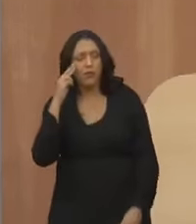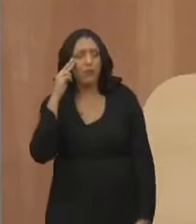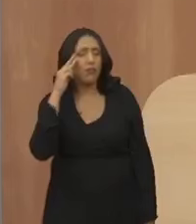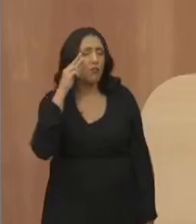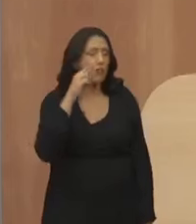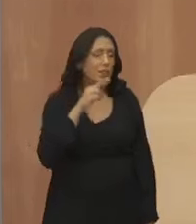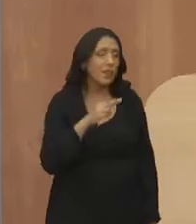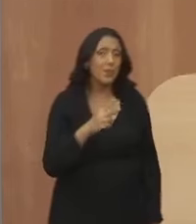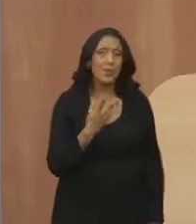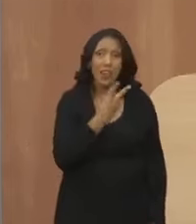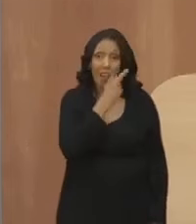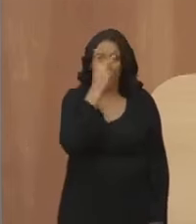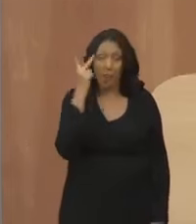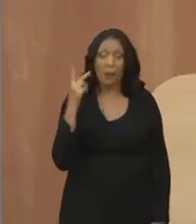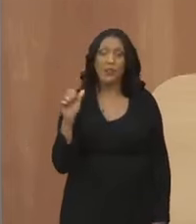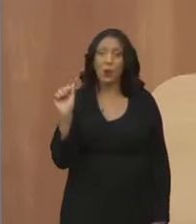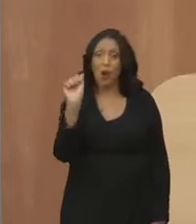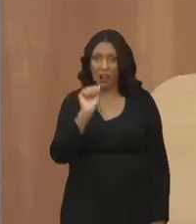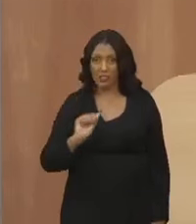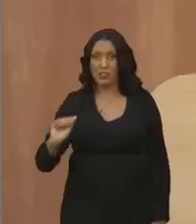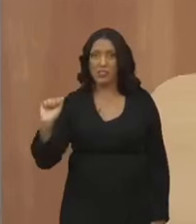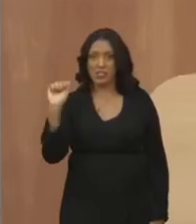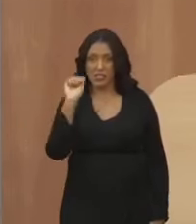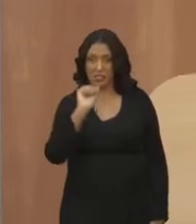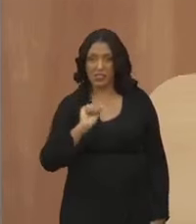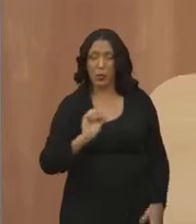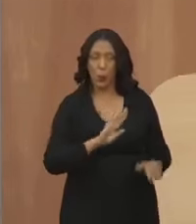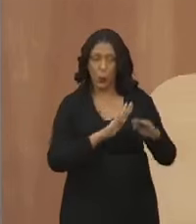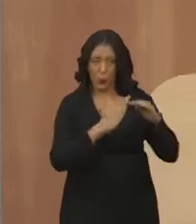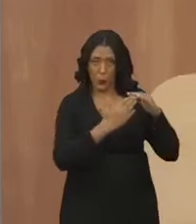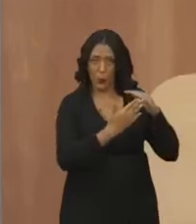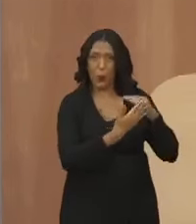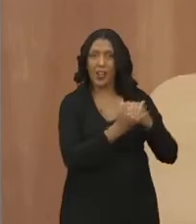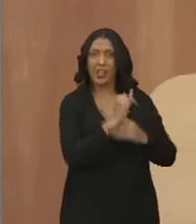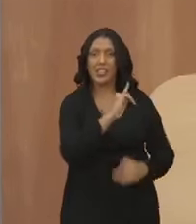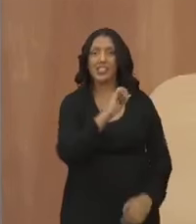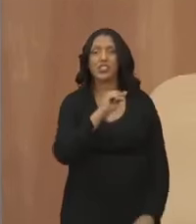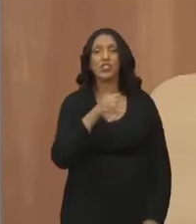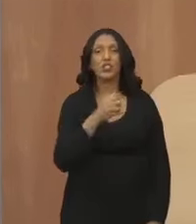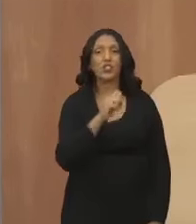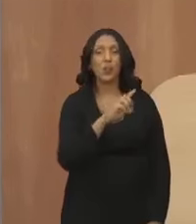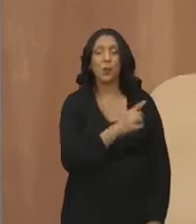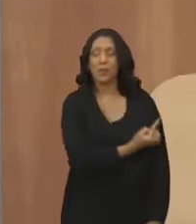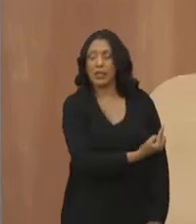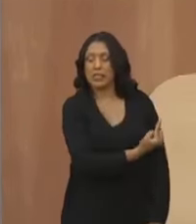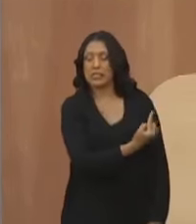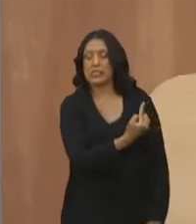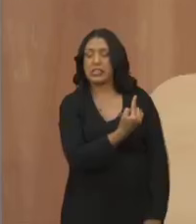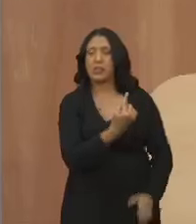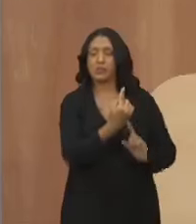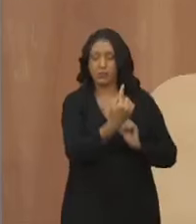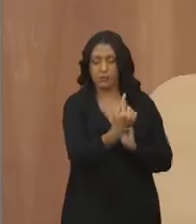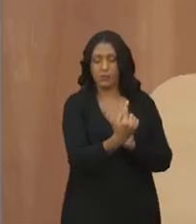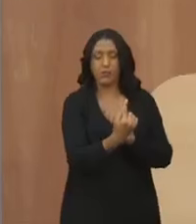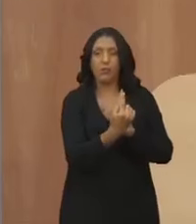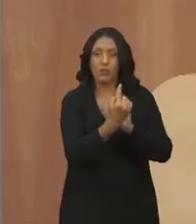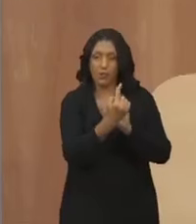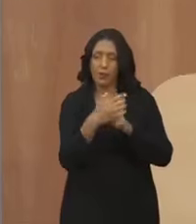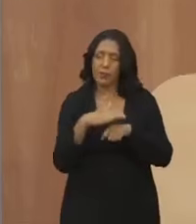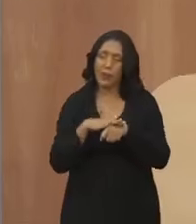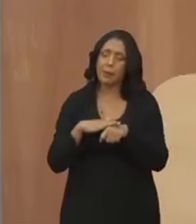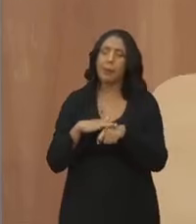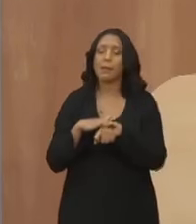meu gabinete. Nós estivemos lá no início do ano, estive lá em outras ações também, juntamente com um